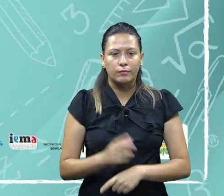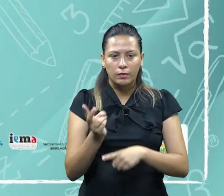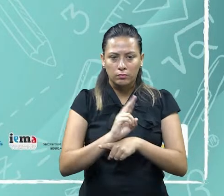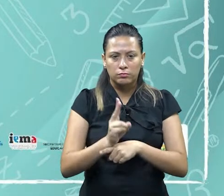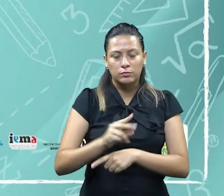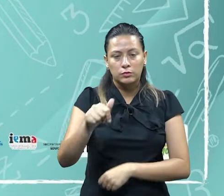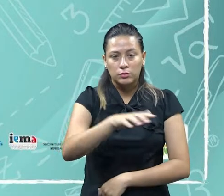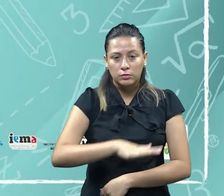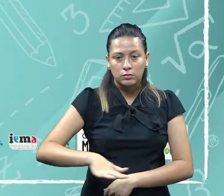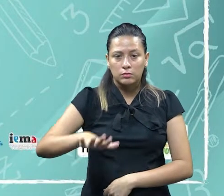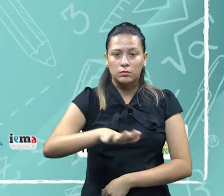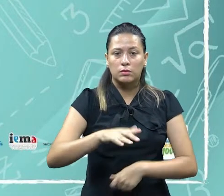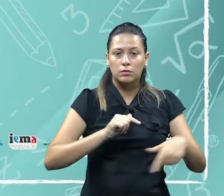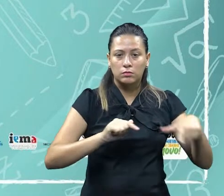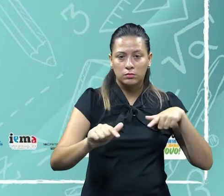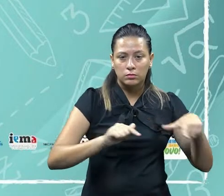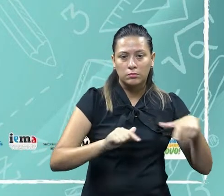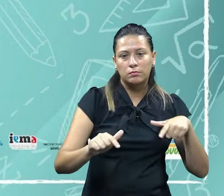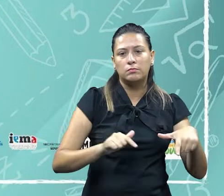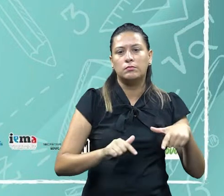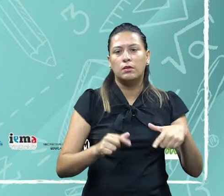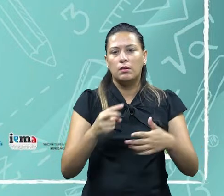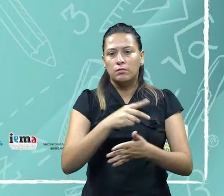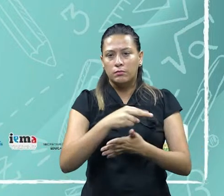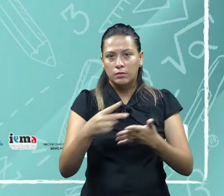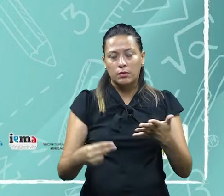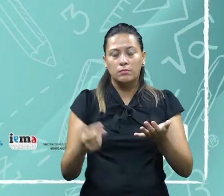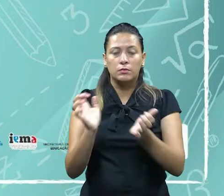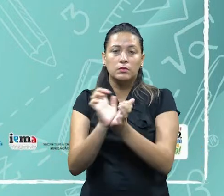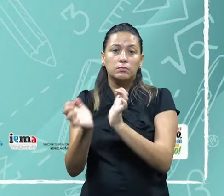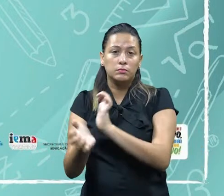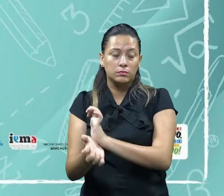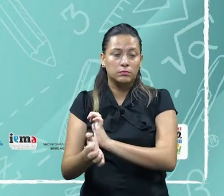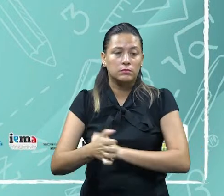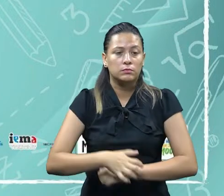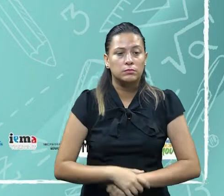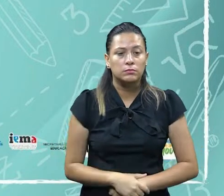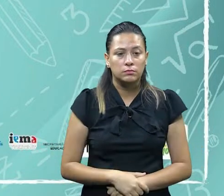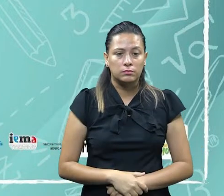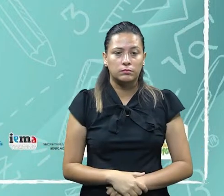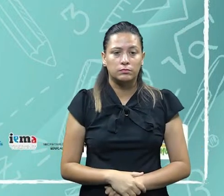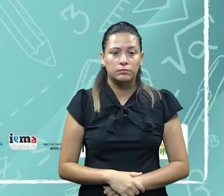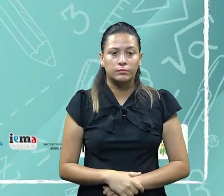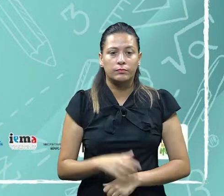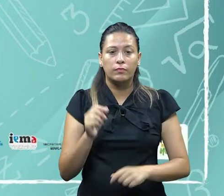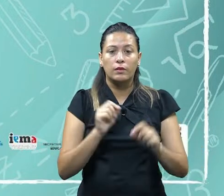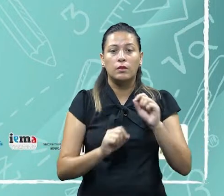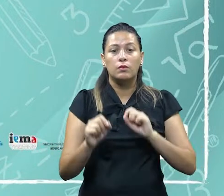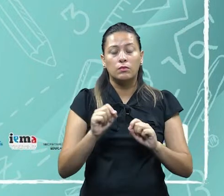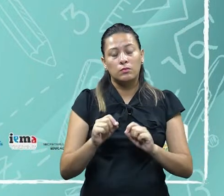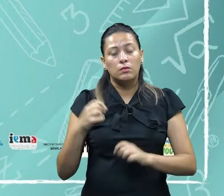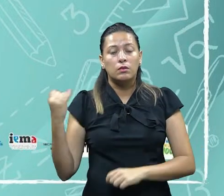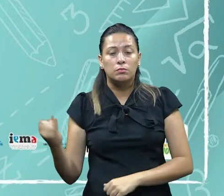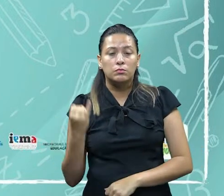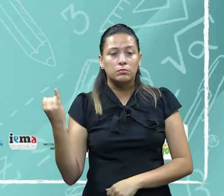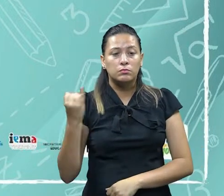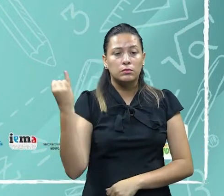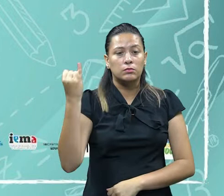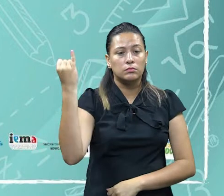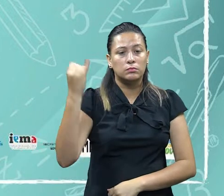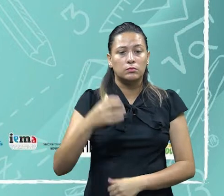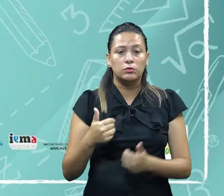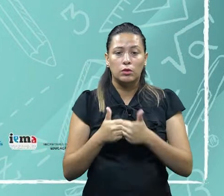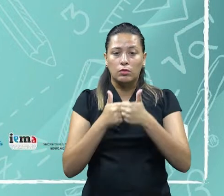Inspeções de áreas, serviços, ferramenta e equipamentos. Consiste em um dos mecanismos